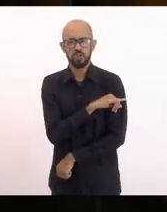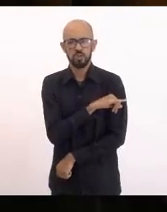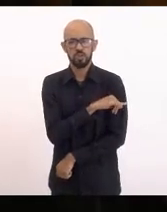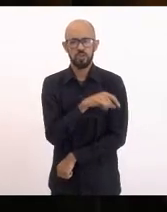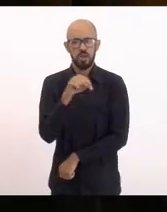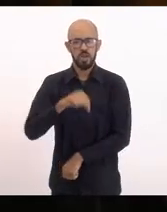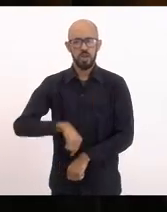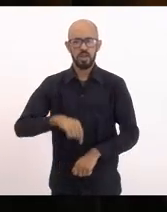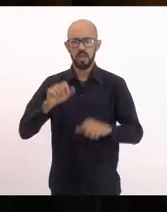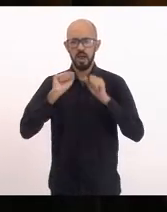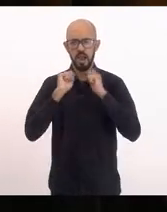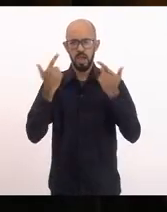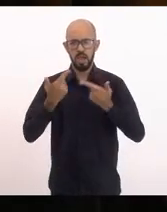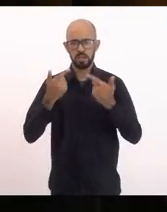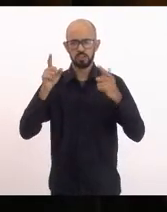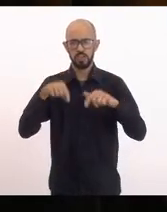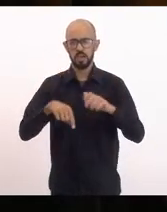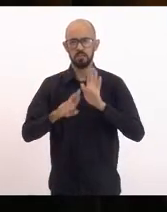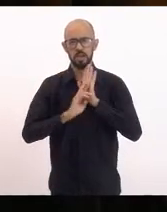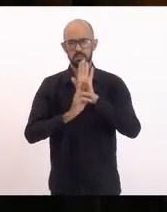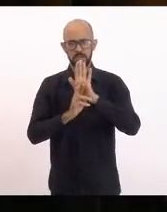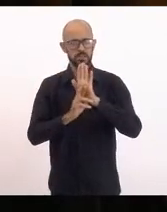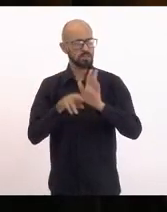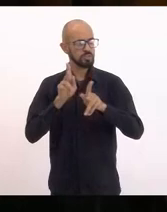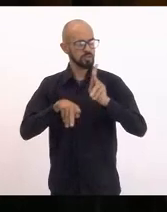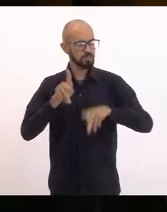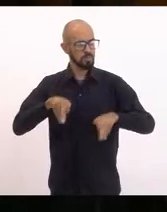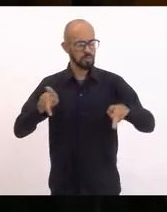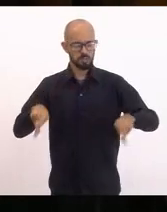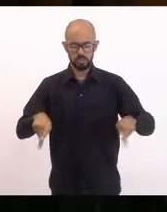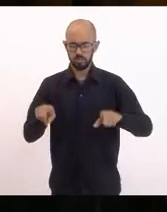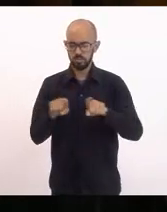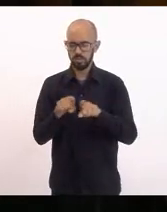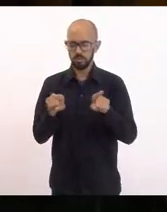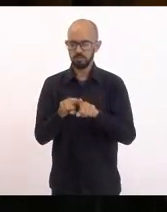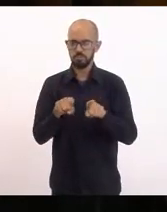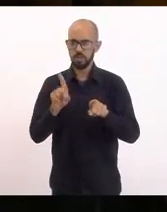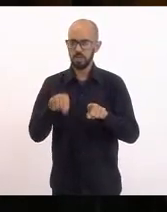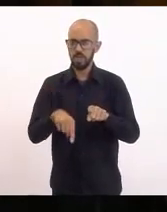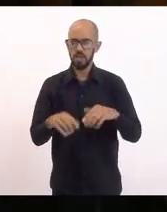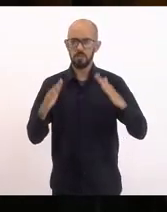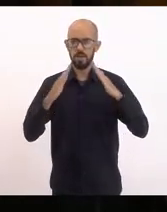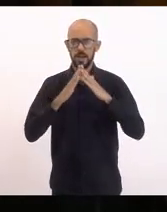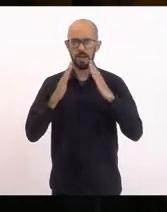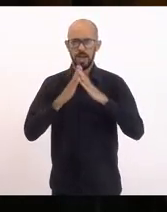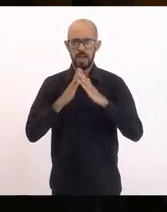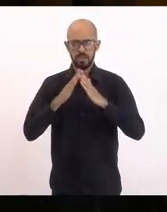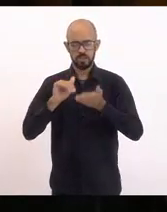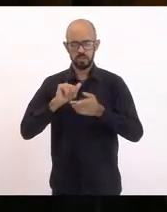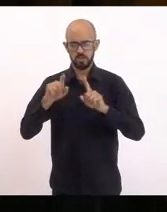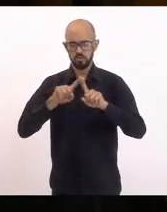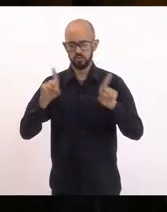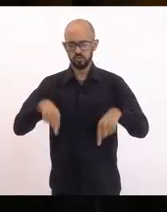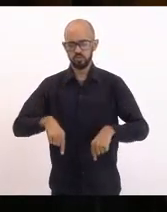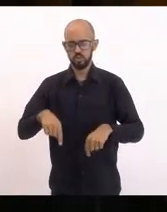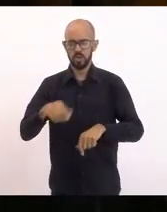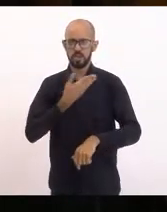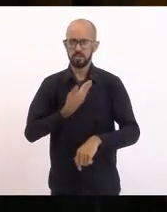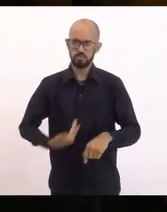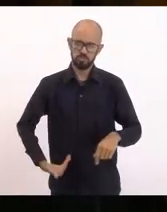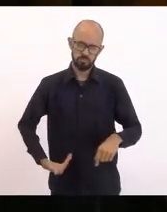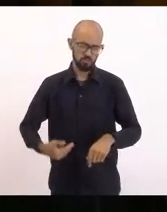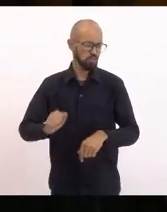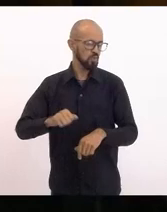casa de representação popular e é, portanto, uma casa também dos servidores e servidoras civis, militares,